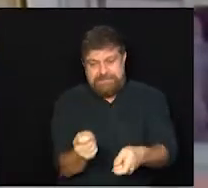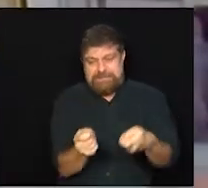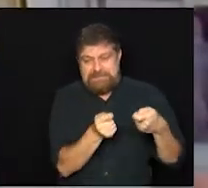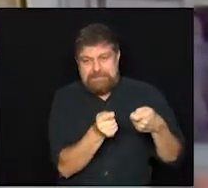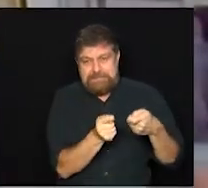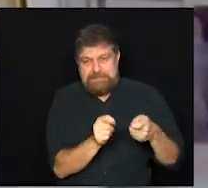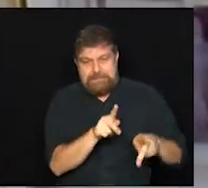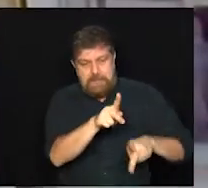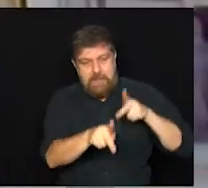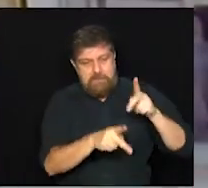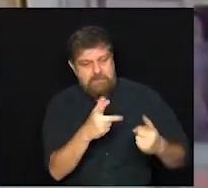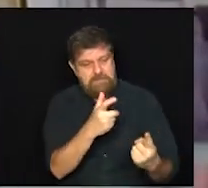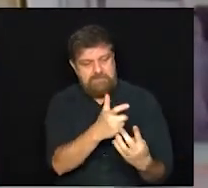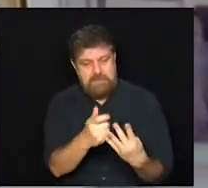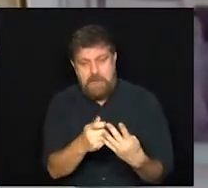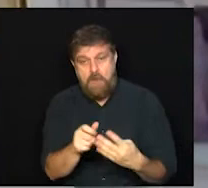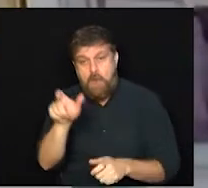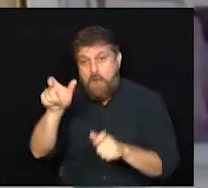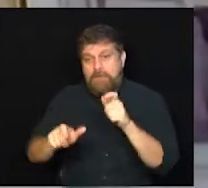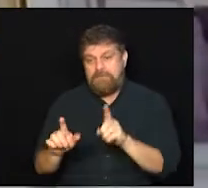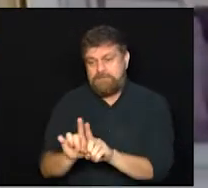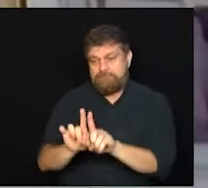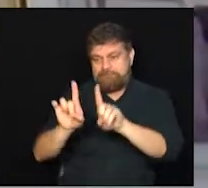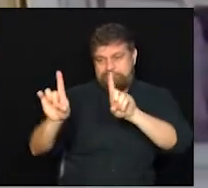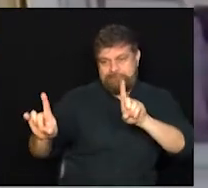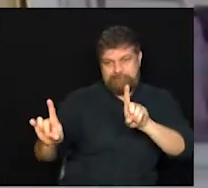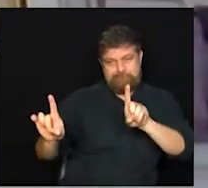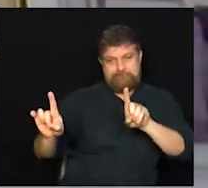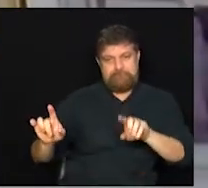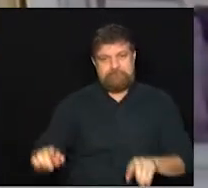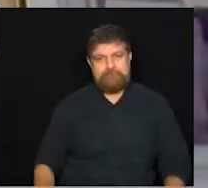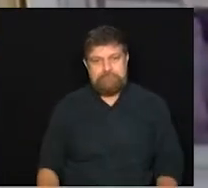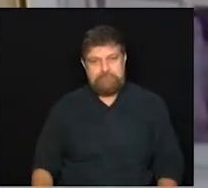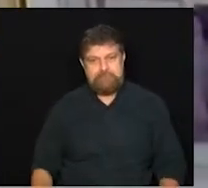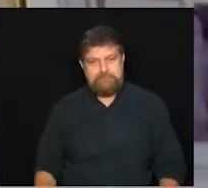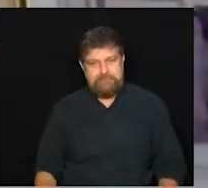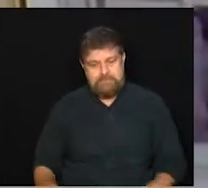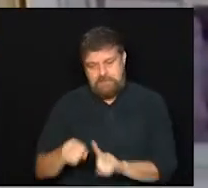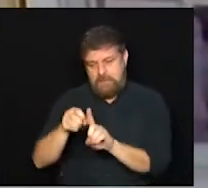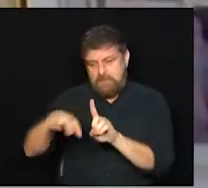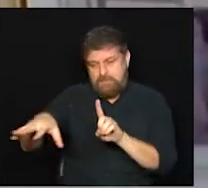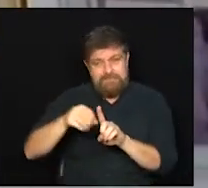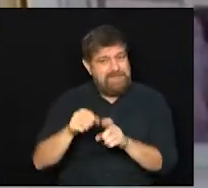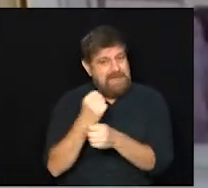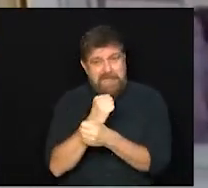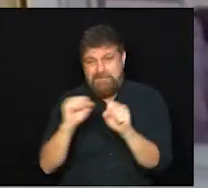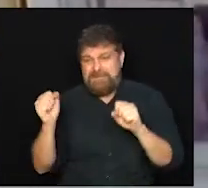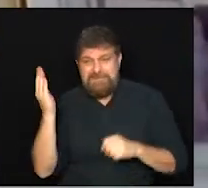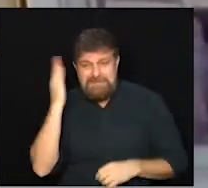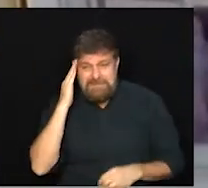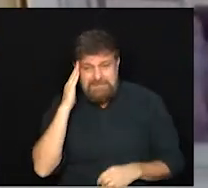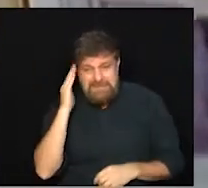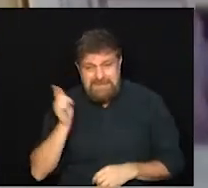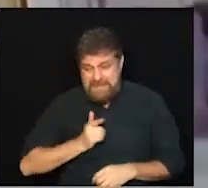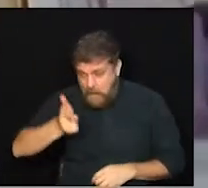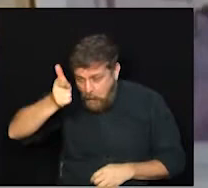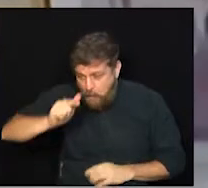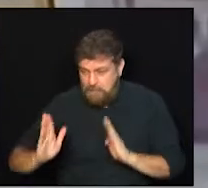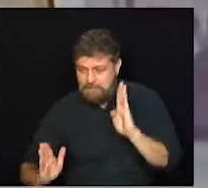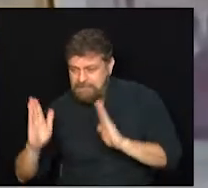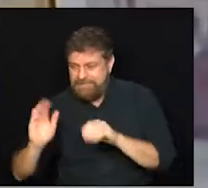vacinado, ou porque as pessoas não se encontram. Então, é impossível fazer essa previsão,